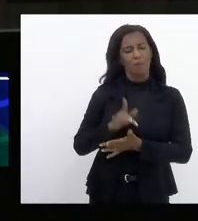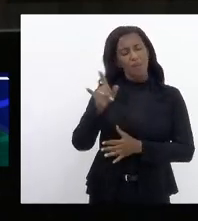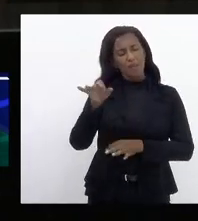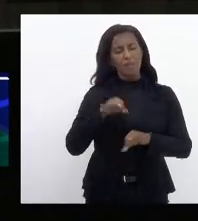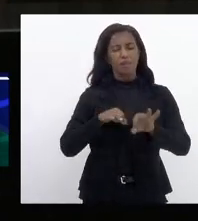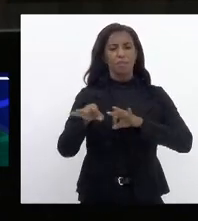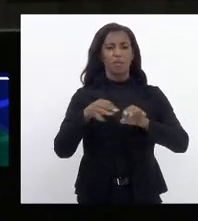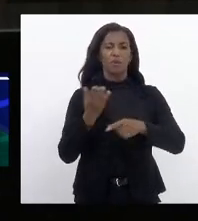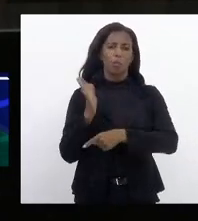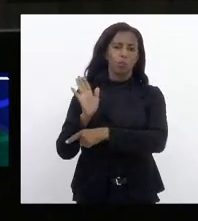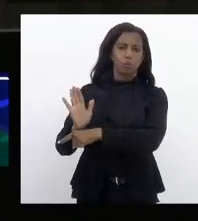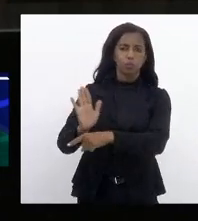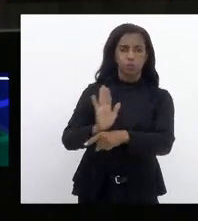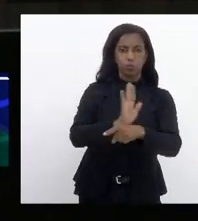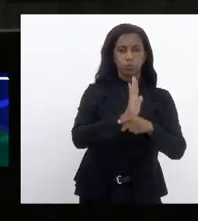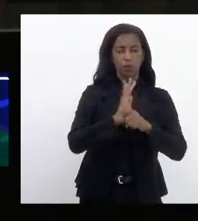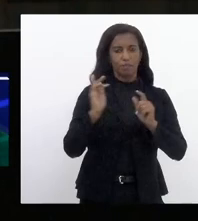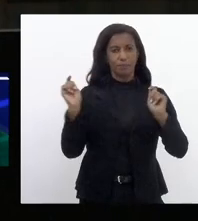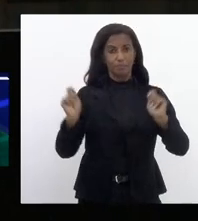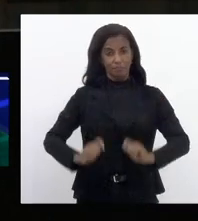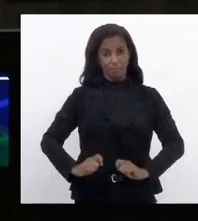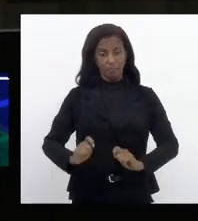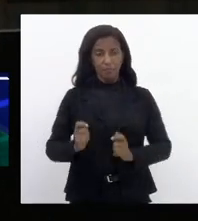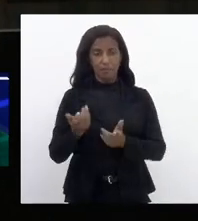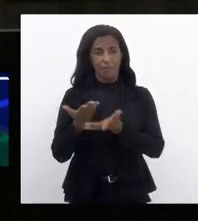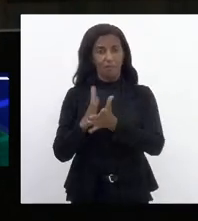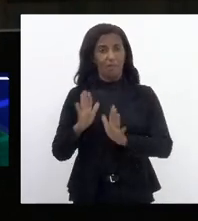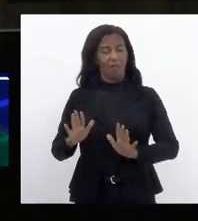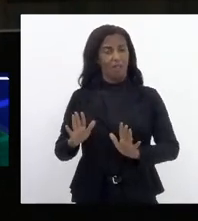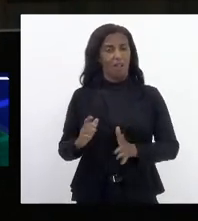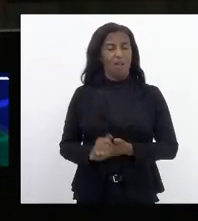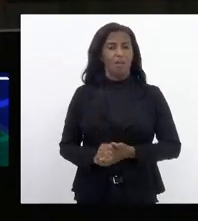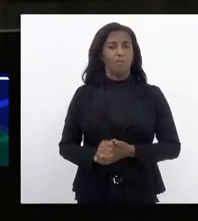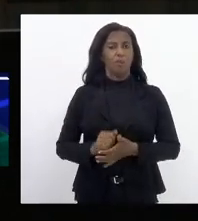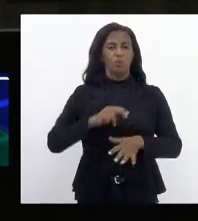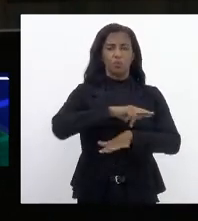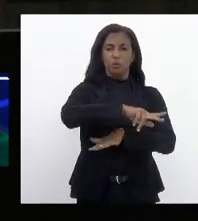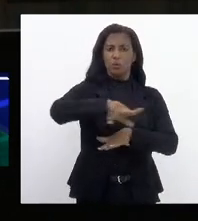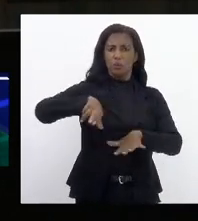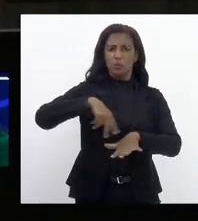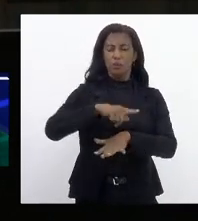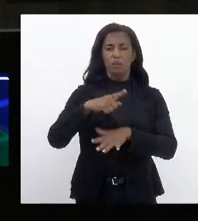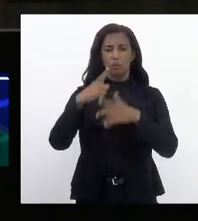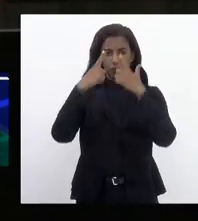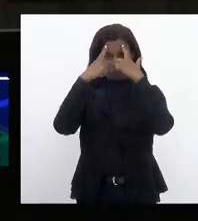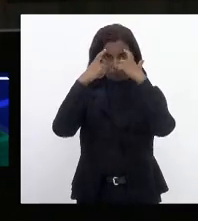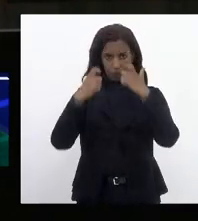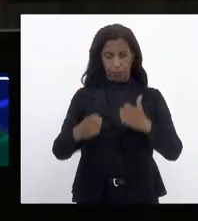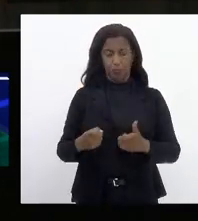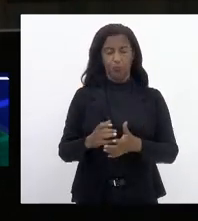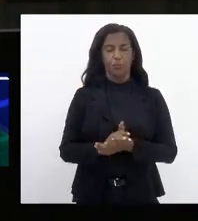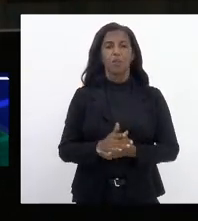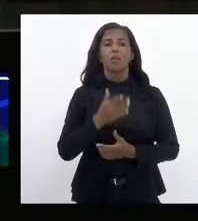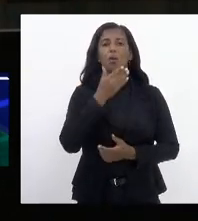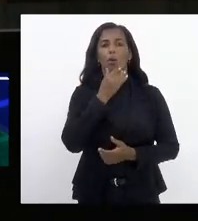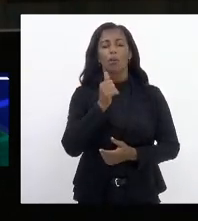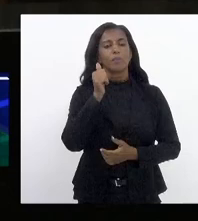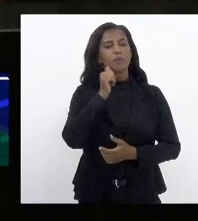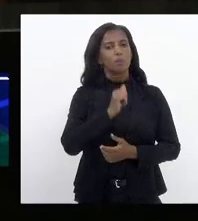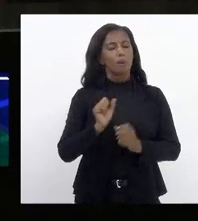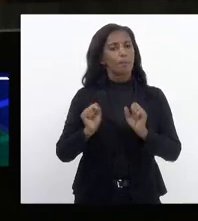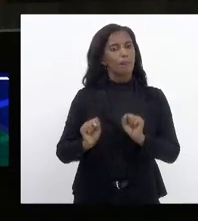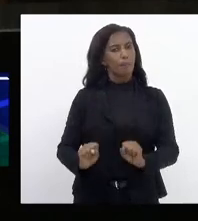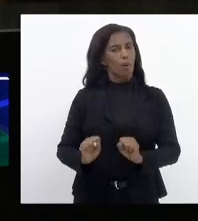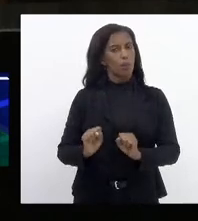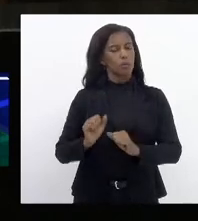vai auxiliar para que se termine de vez com esse ciclo de violência e que homens e mulheres